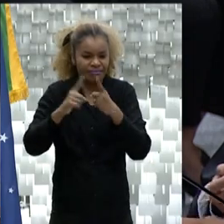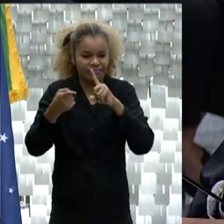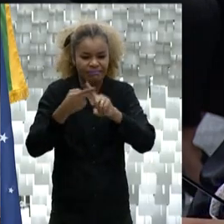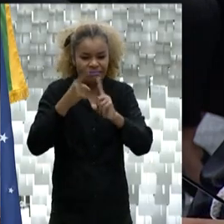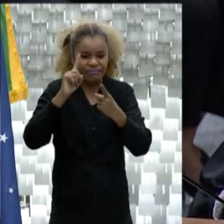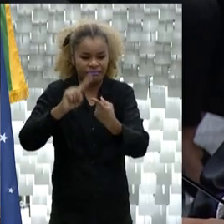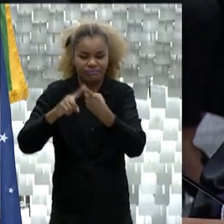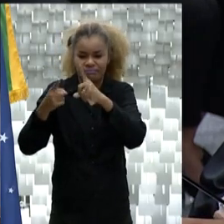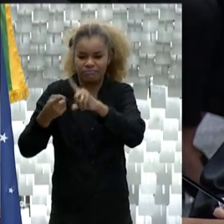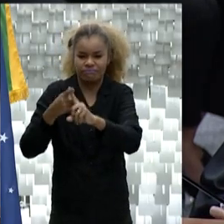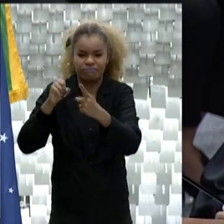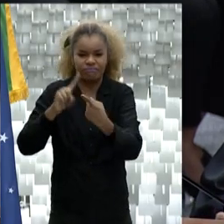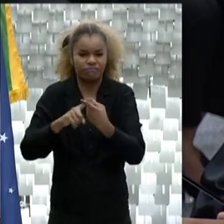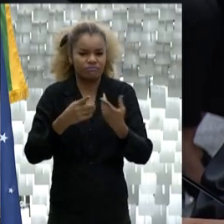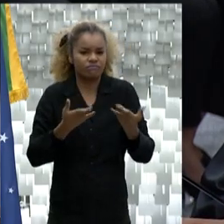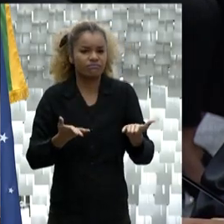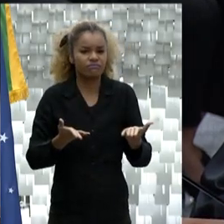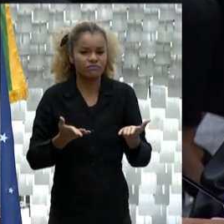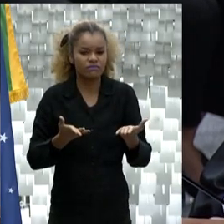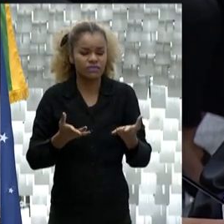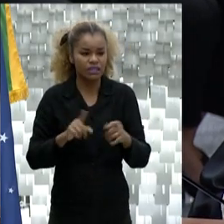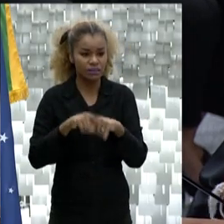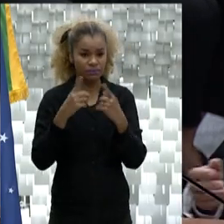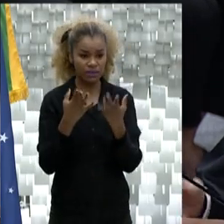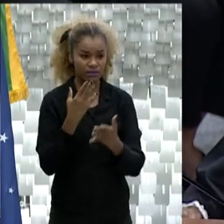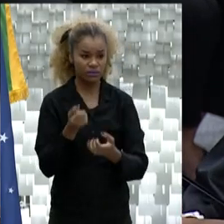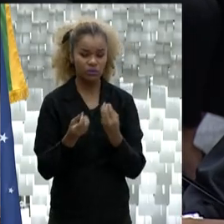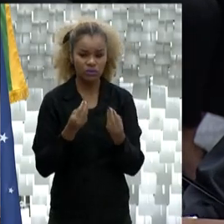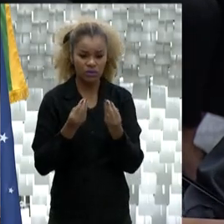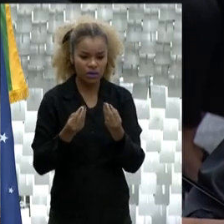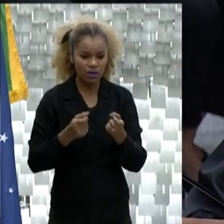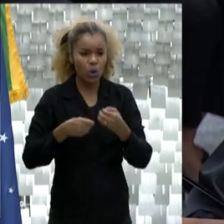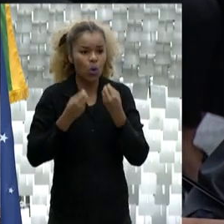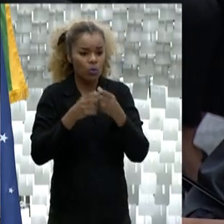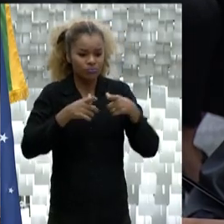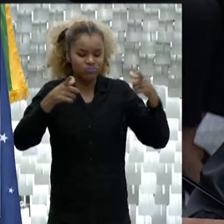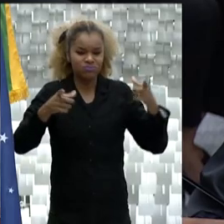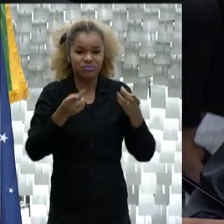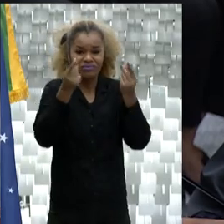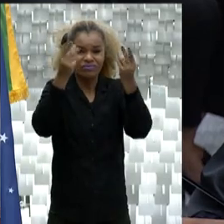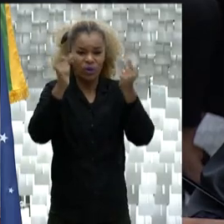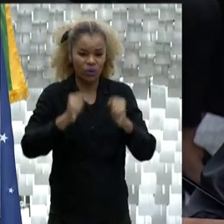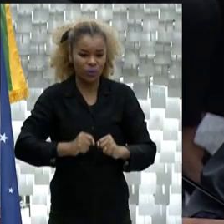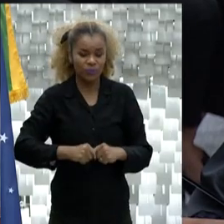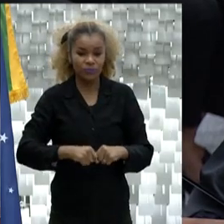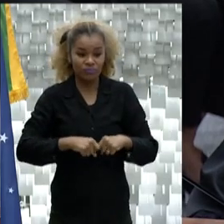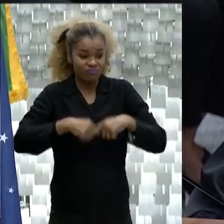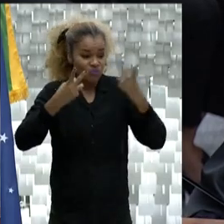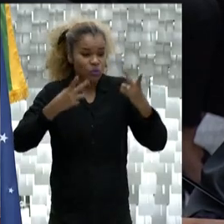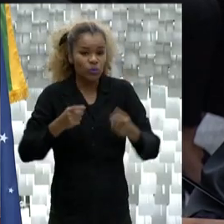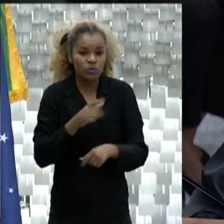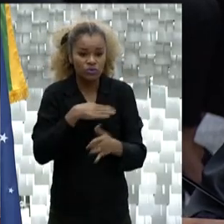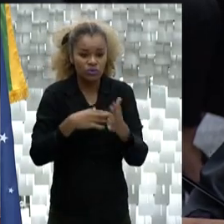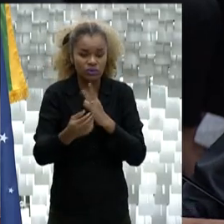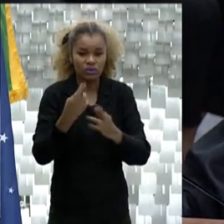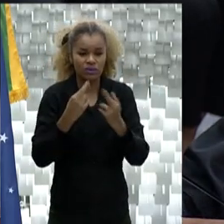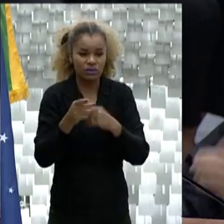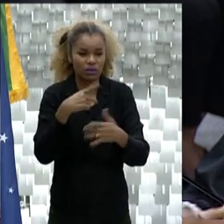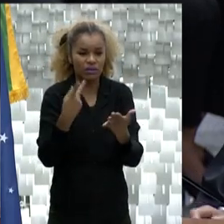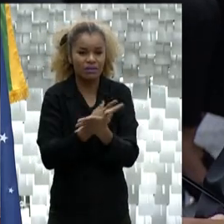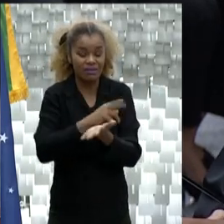conduta, por não dimensionar o preço dos resultados, tem sido responsável por uma série de